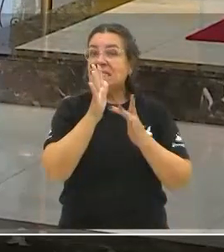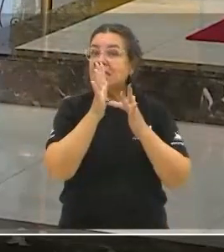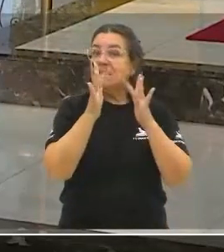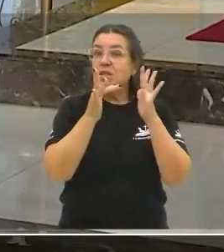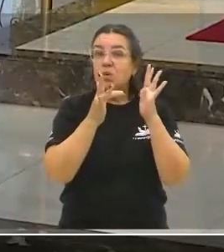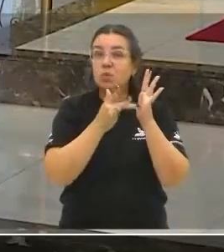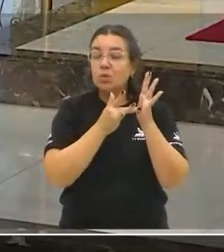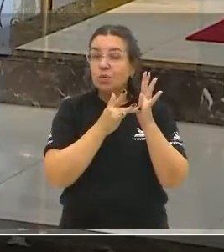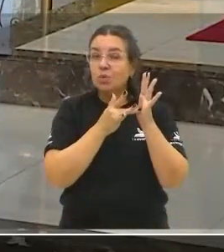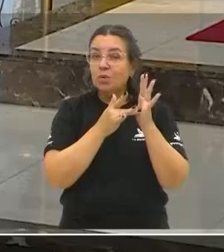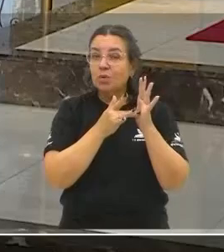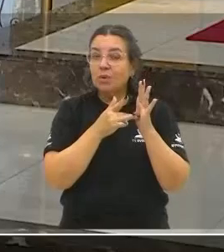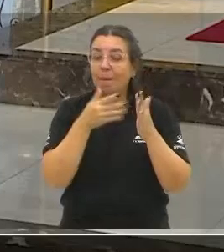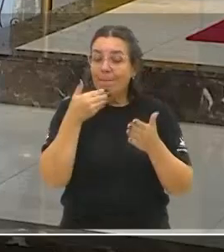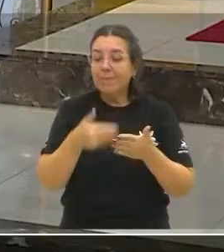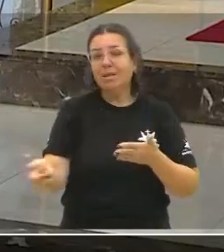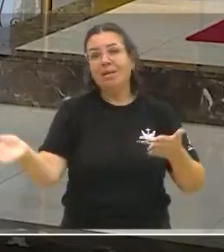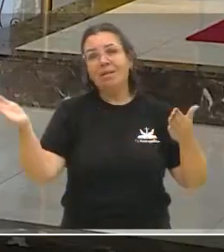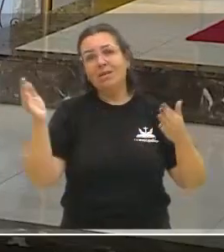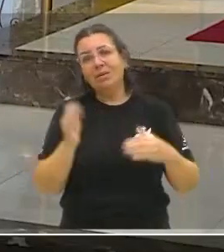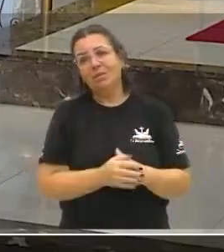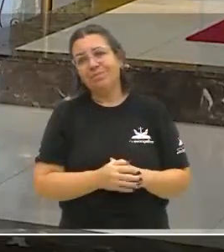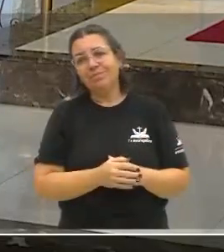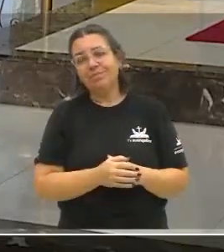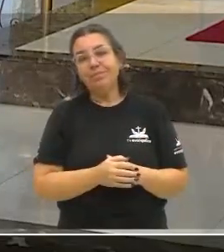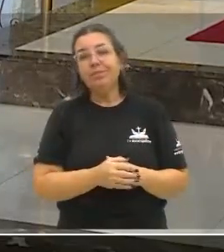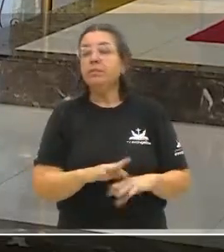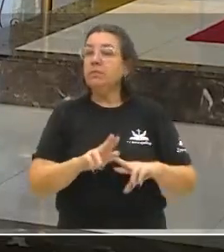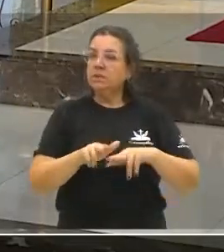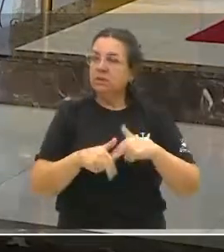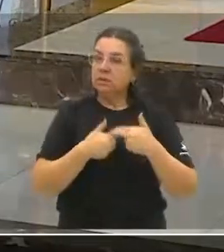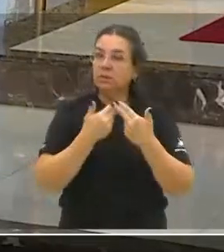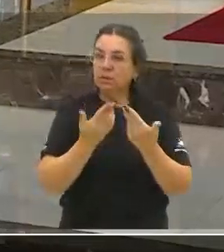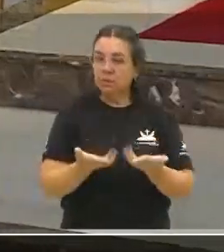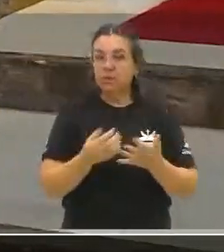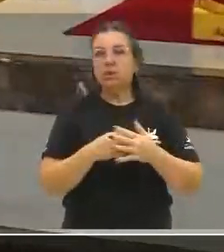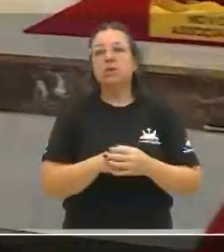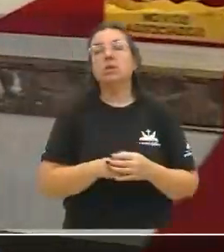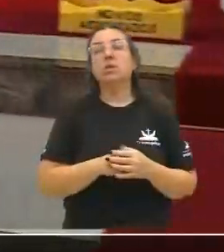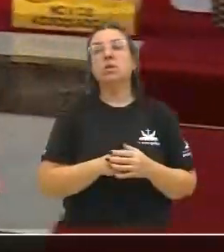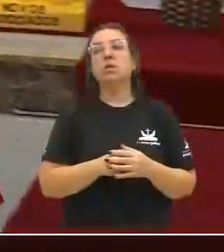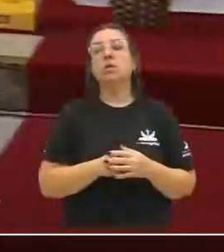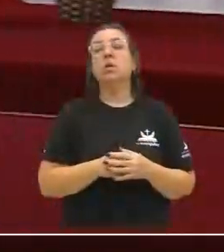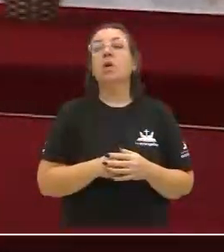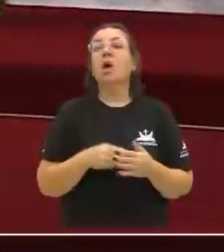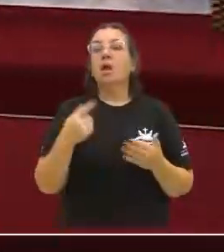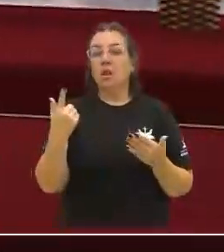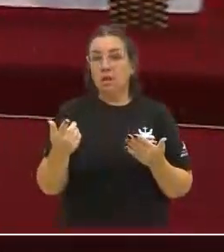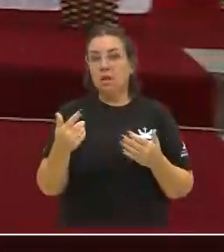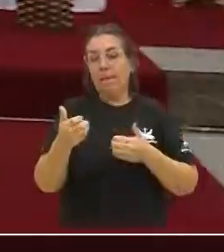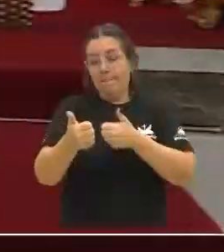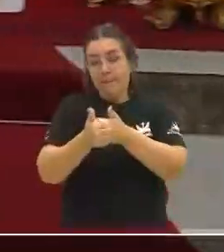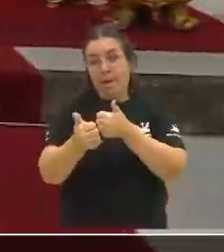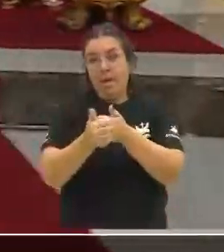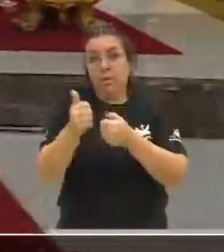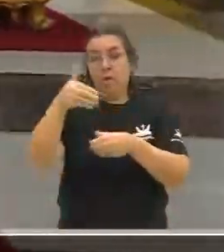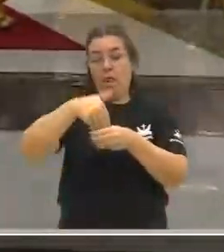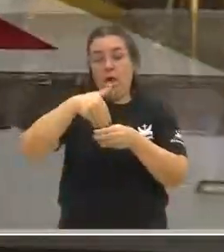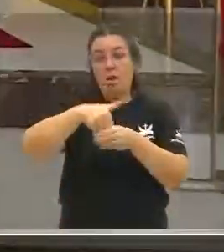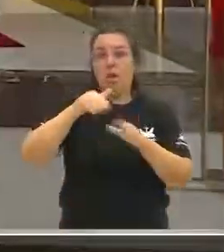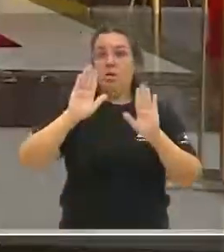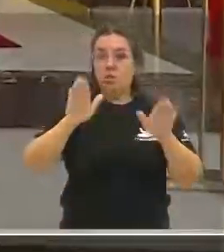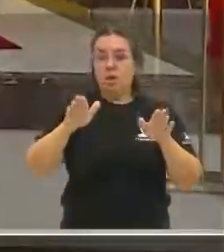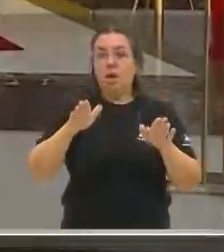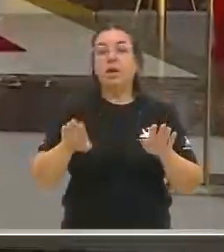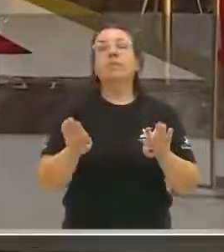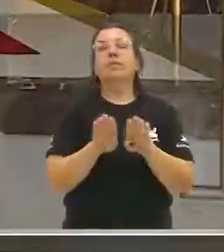Cristo. Por isso, mais do que nunca, e há tão poucos dias das eleições, também